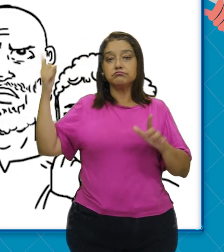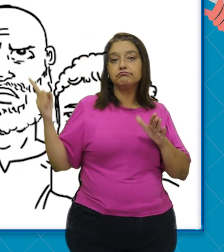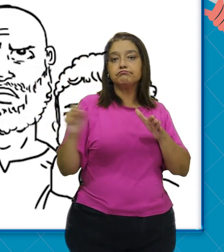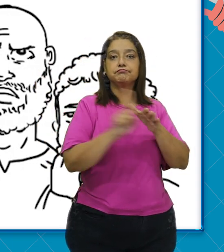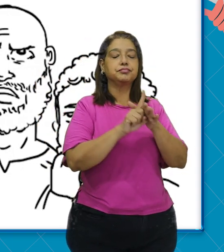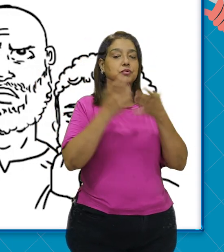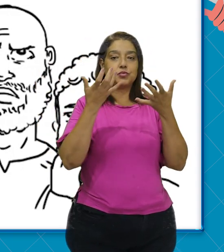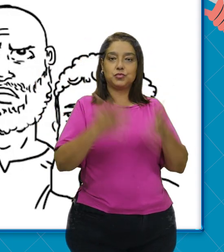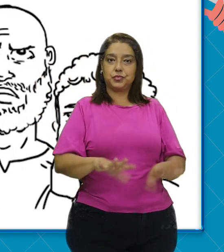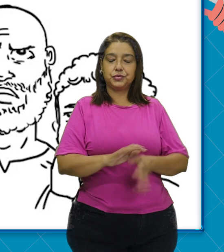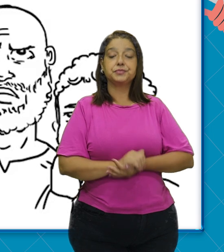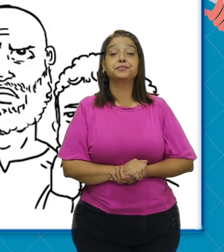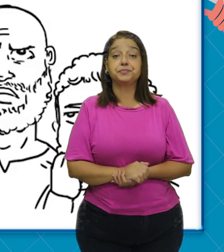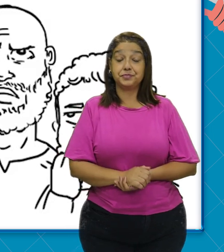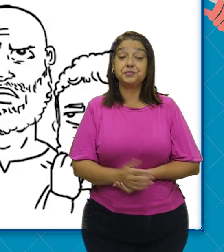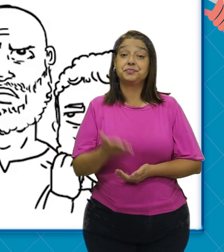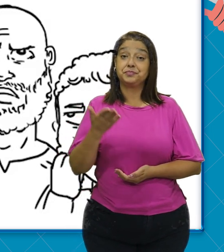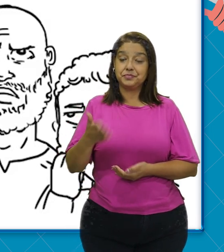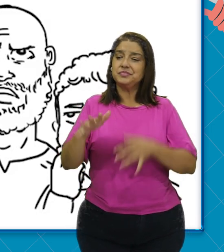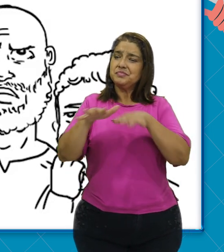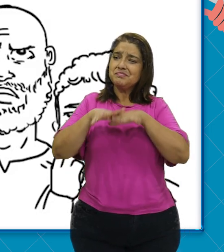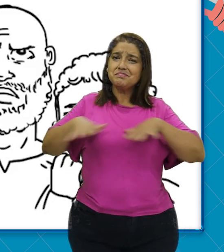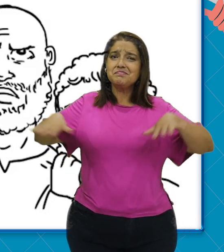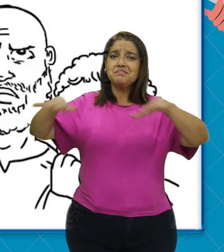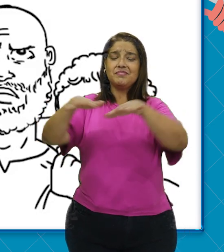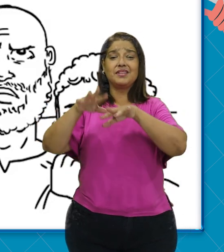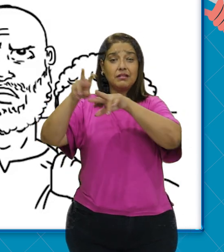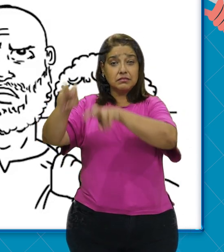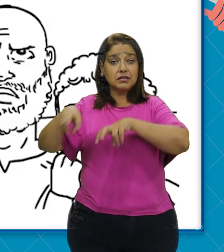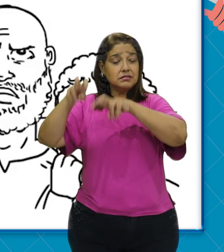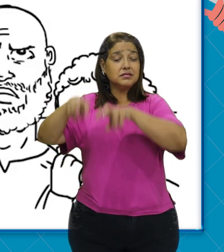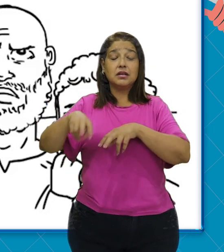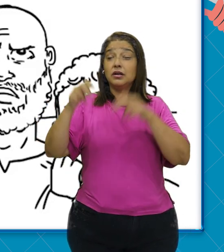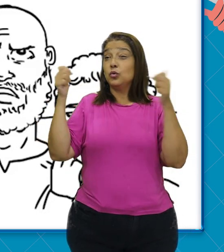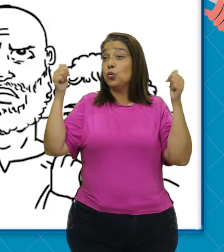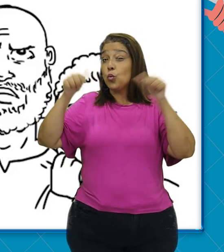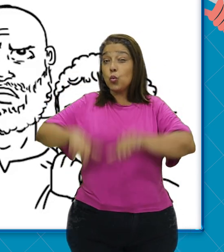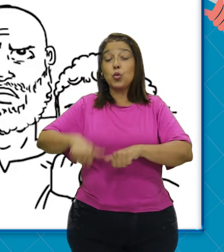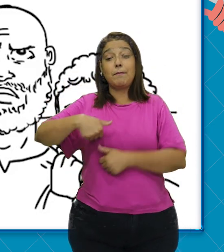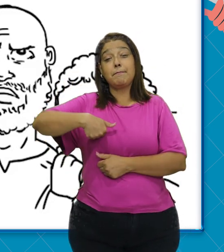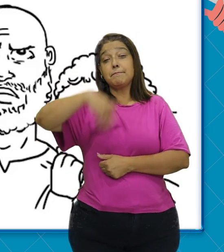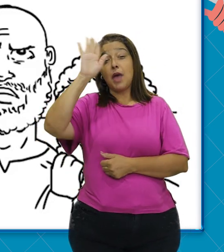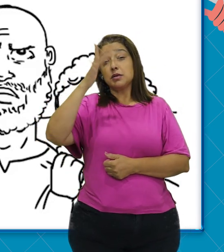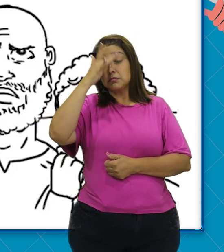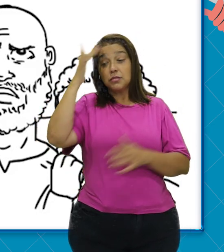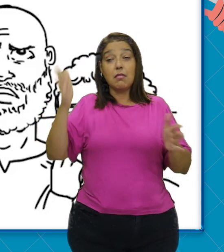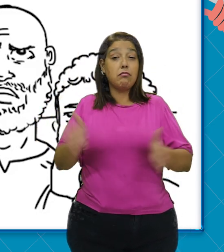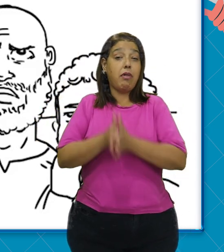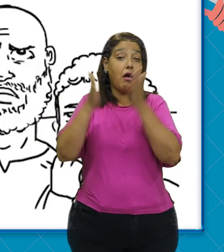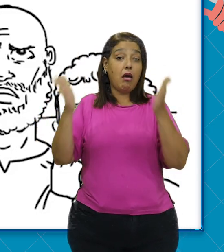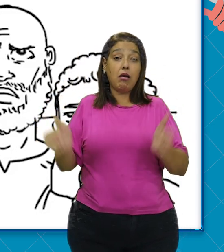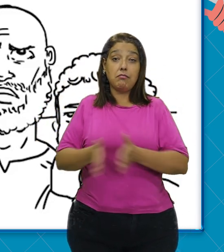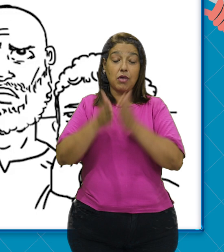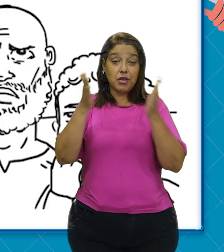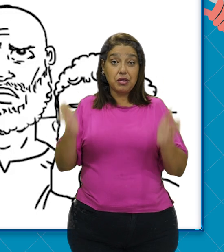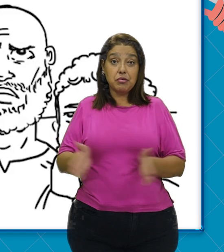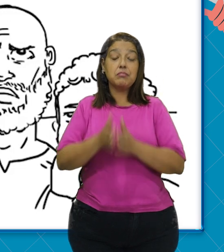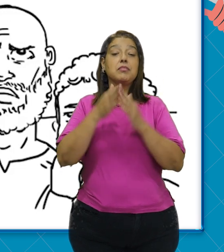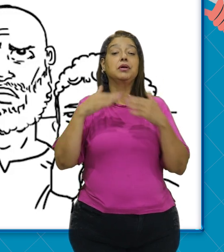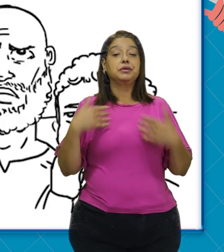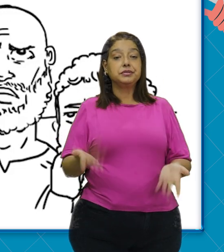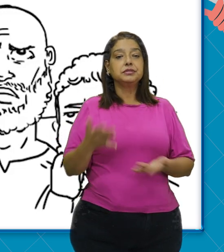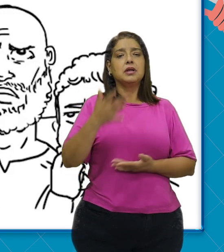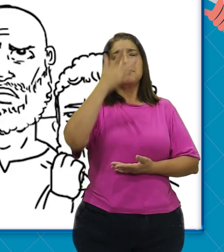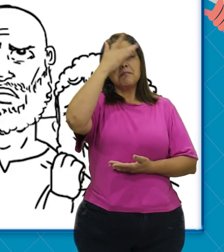O sertão vivia uma seca terrível, o que só aumentou a pobreza da população. Nessa crise toda, começaram a